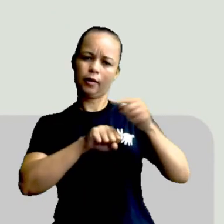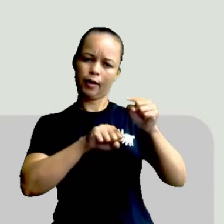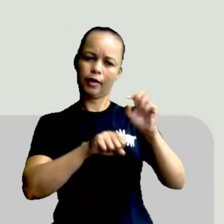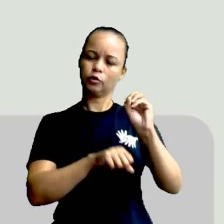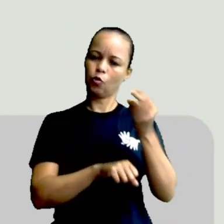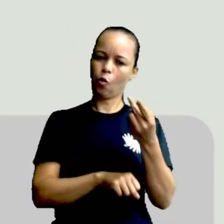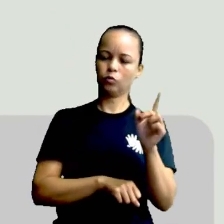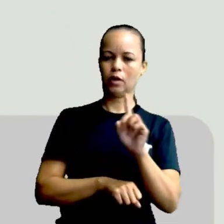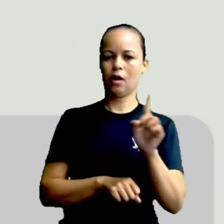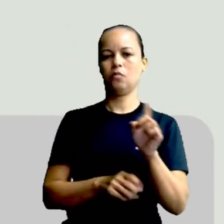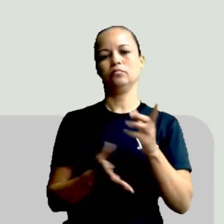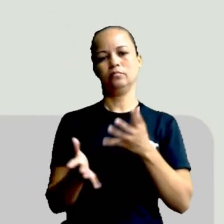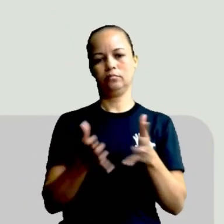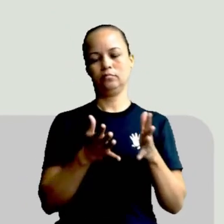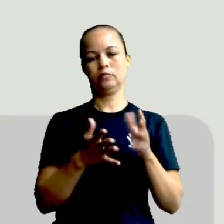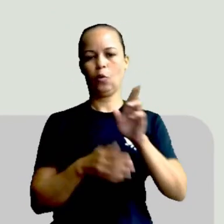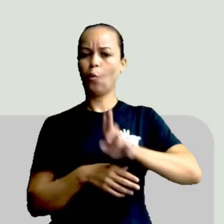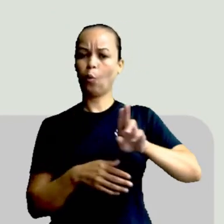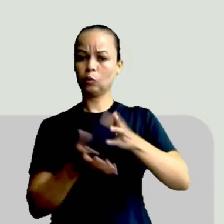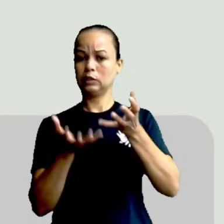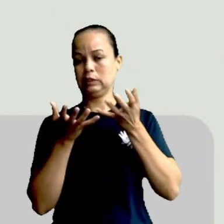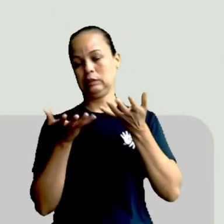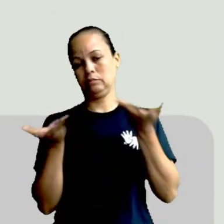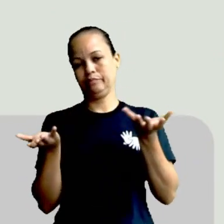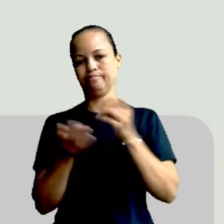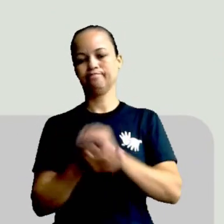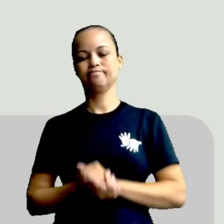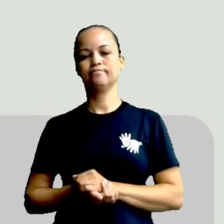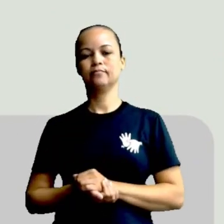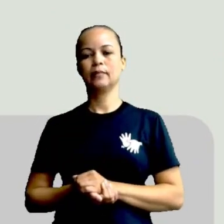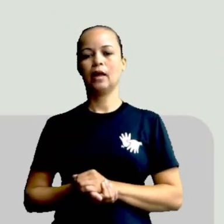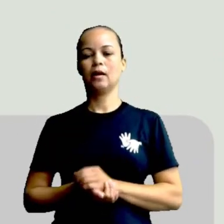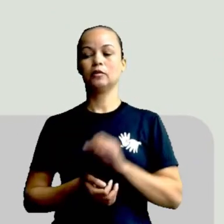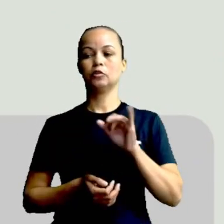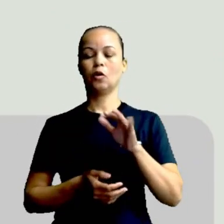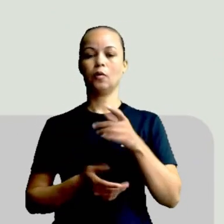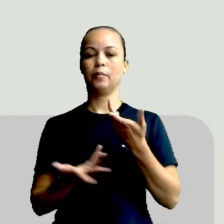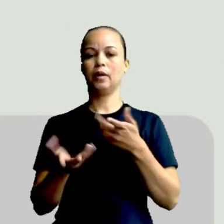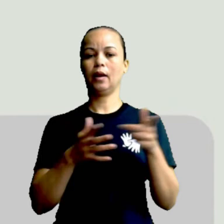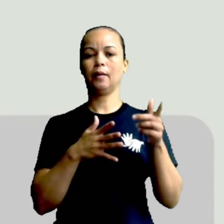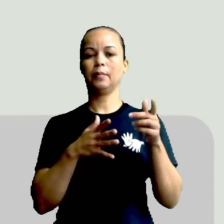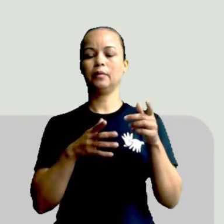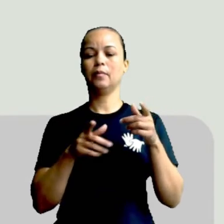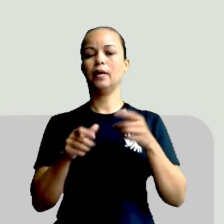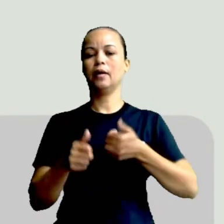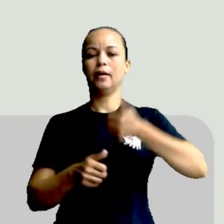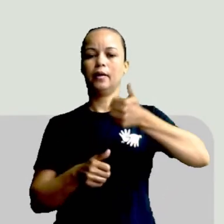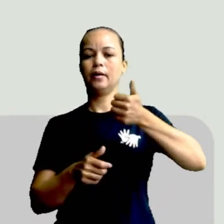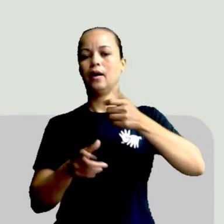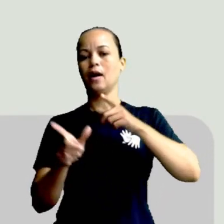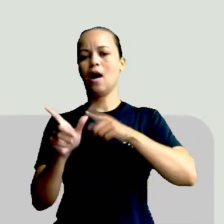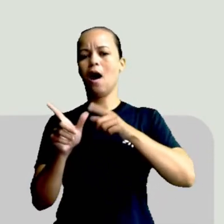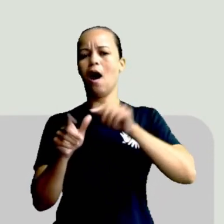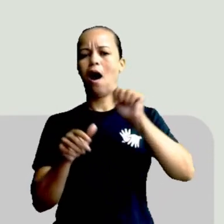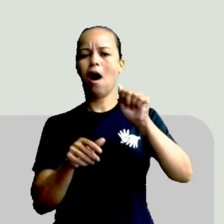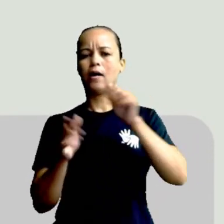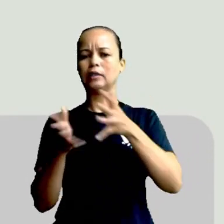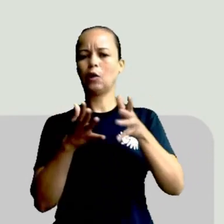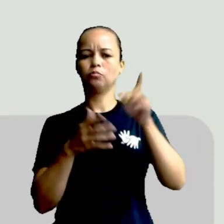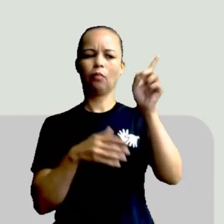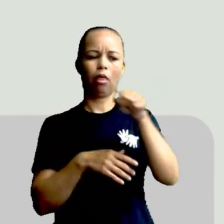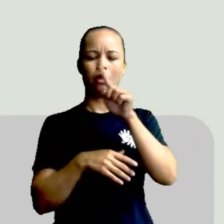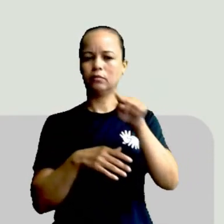atrase né ou não usa facultativo então só pela primeira alternativa né a gente não